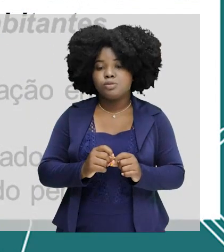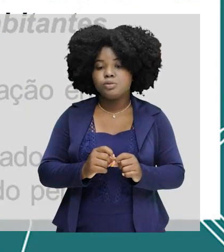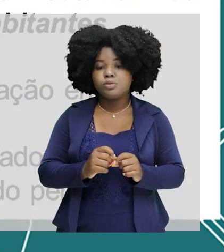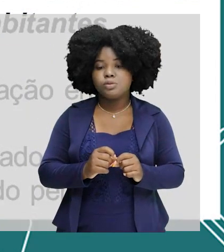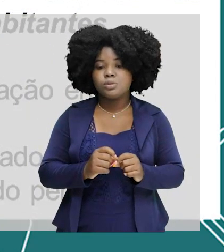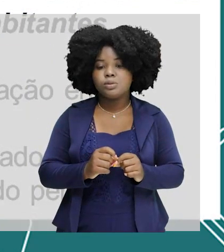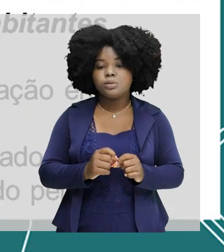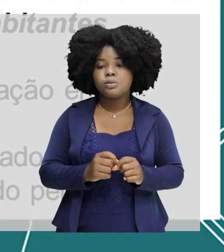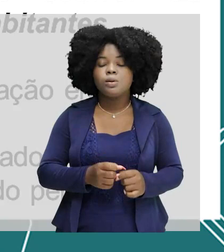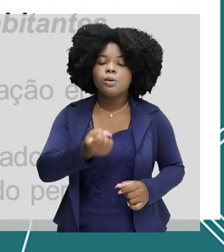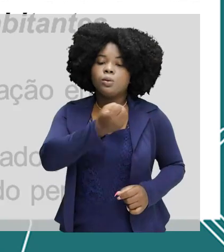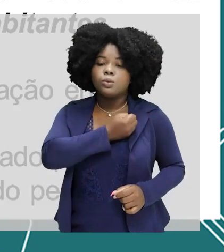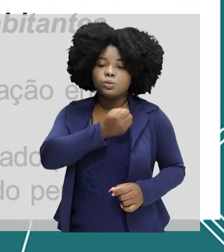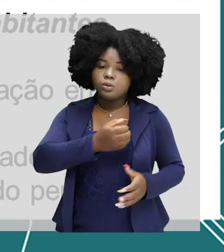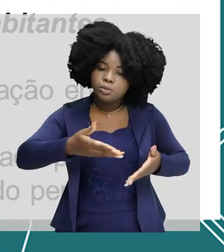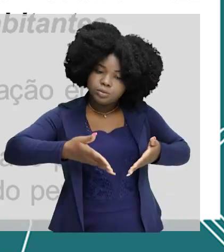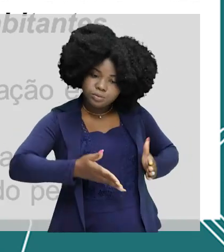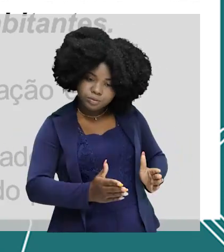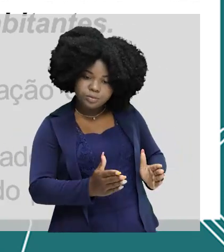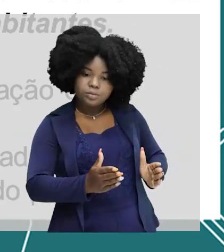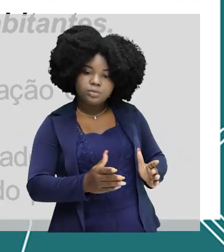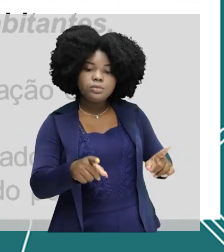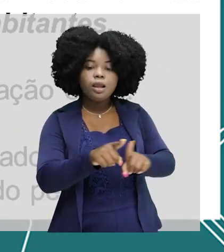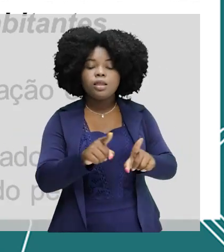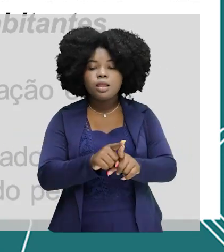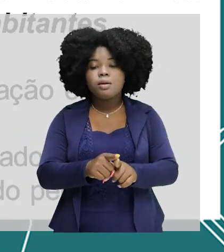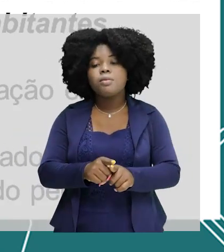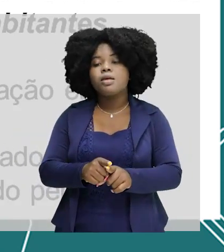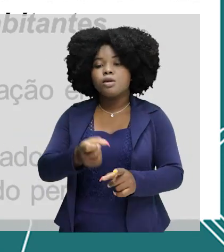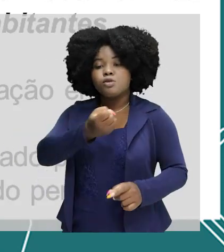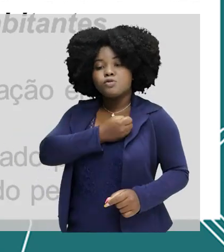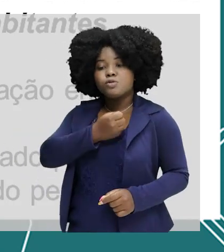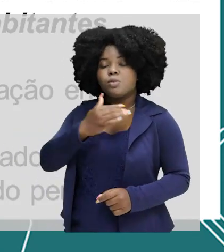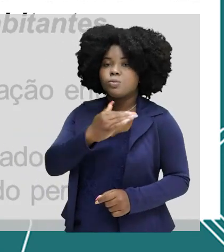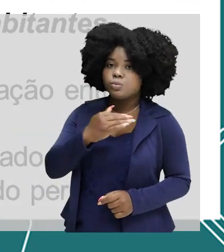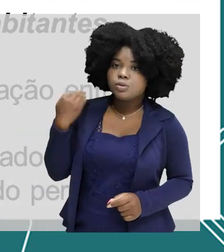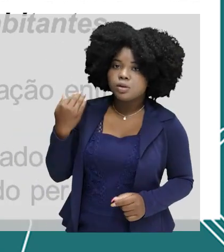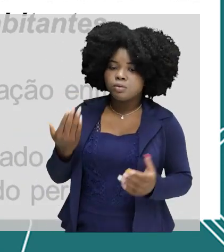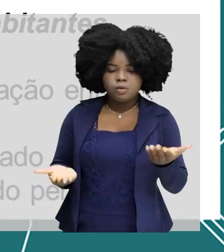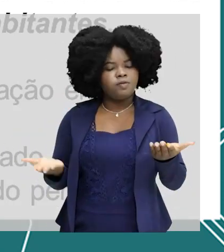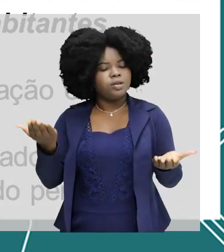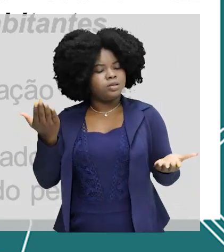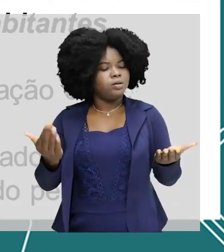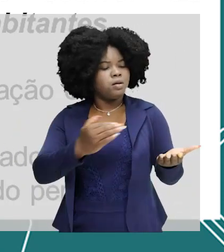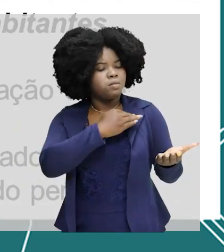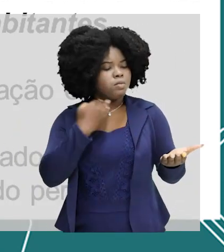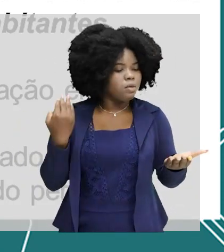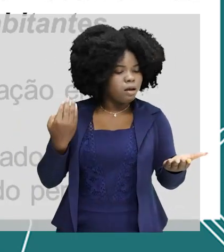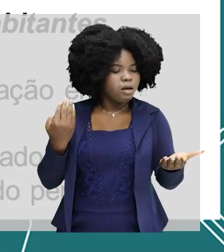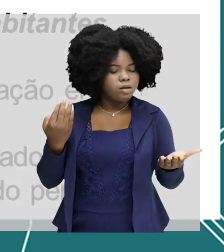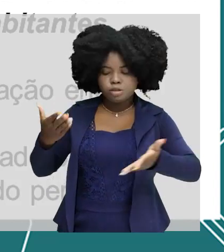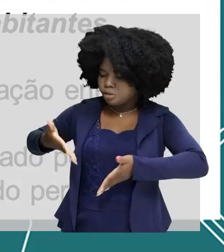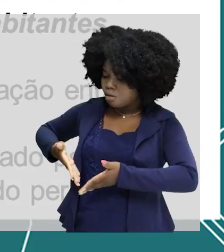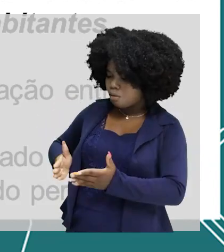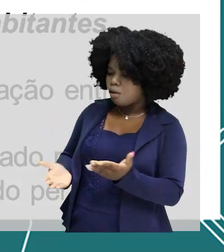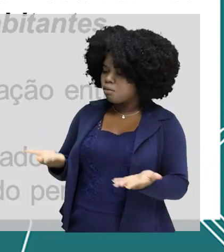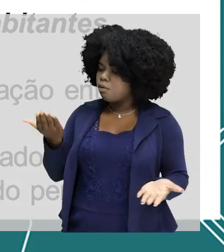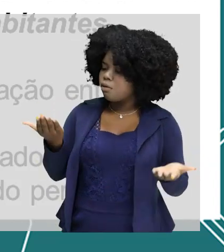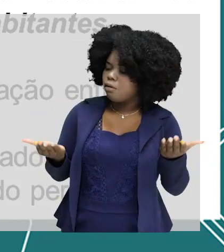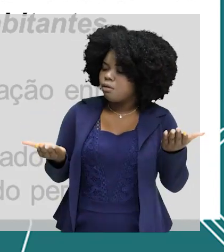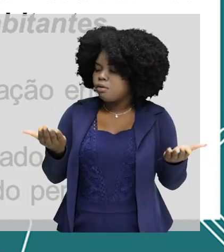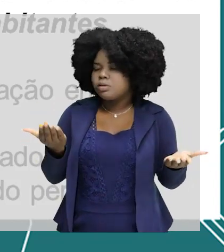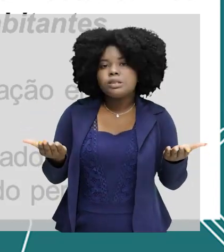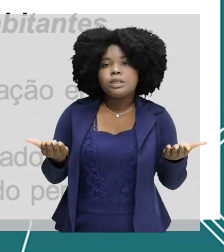número de nascido em um período, e a taxa de mortalidade. Então, eu faço a comparação entre esses dois elementos e o saldo